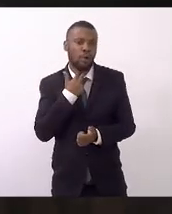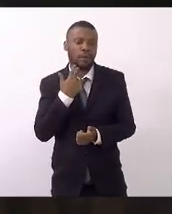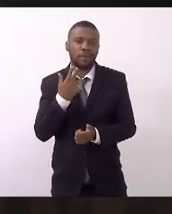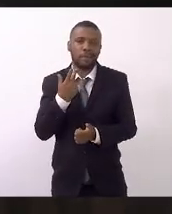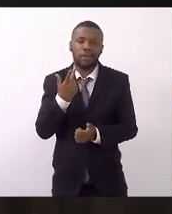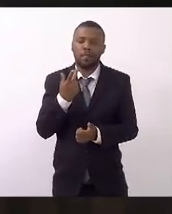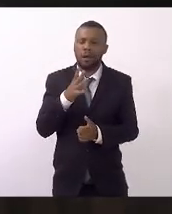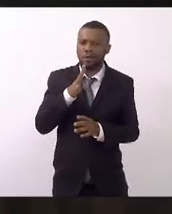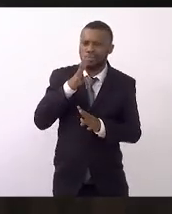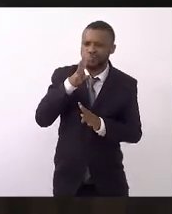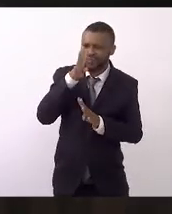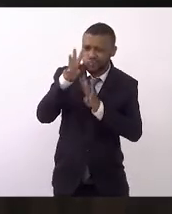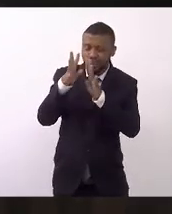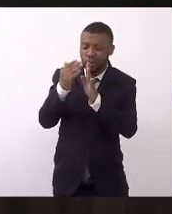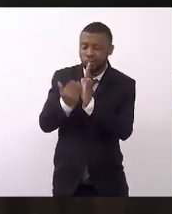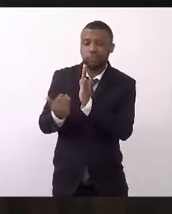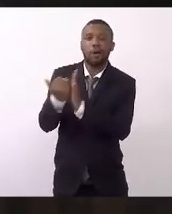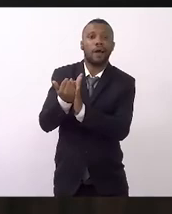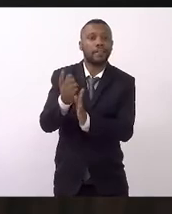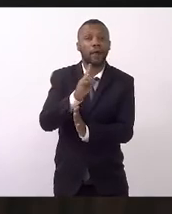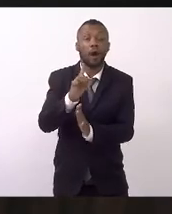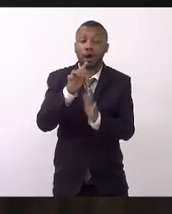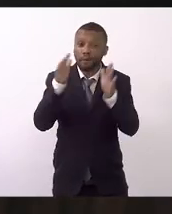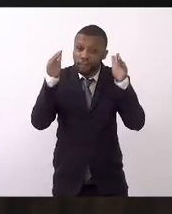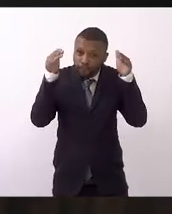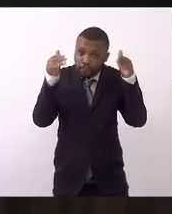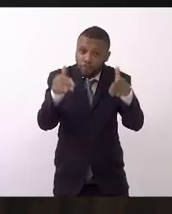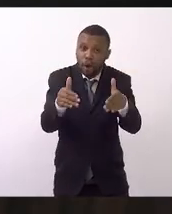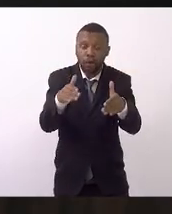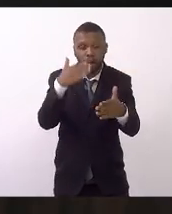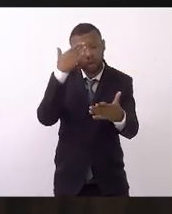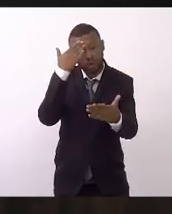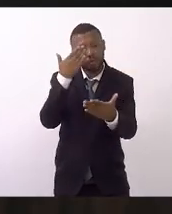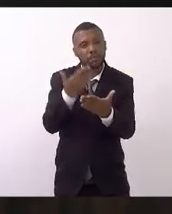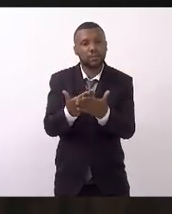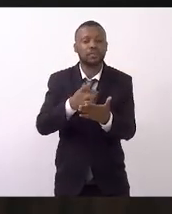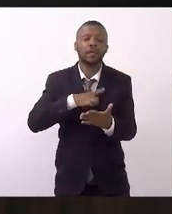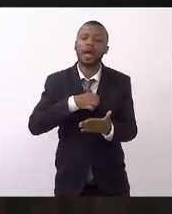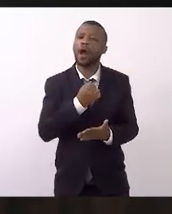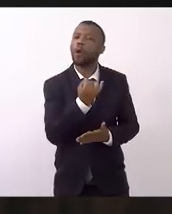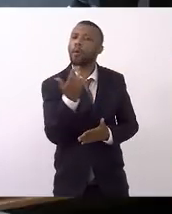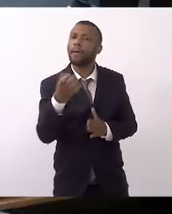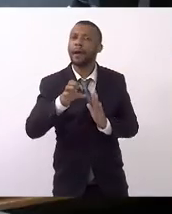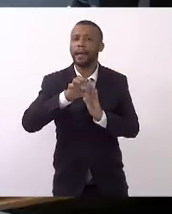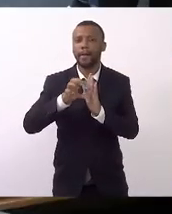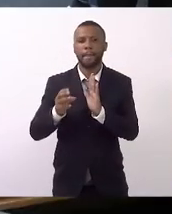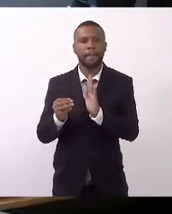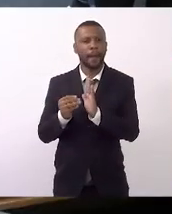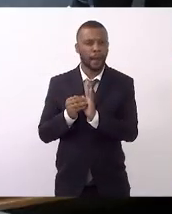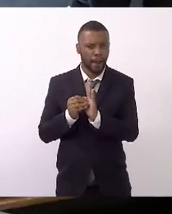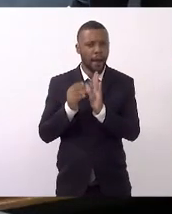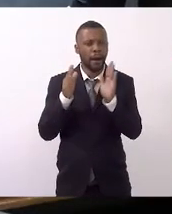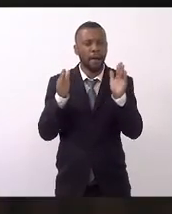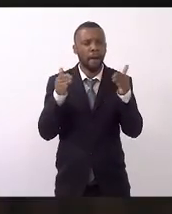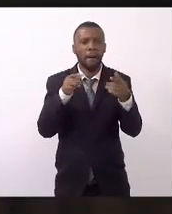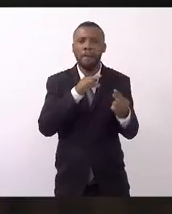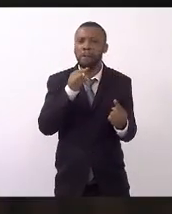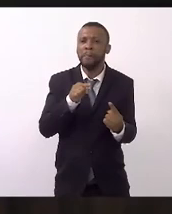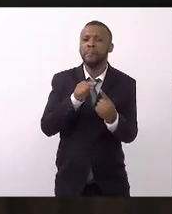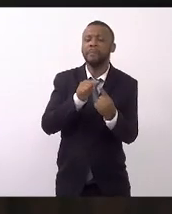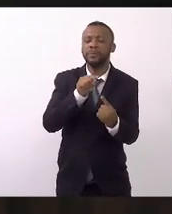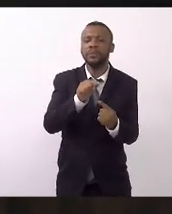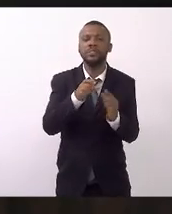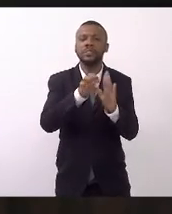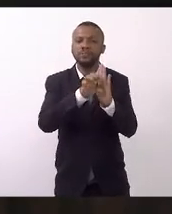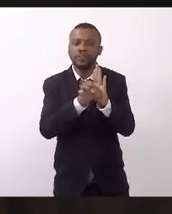passando a régua. É específico, acredito que tenha tido alguma emenda, né, Marquinho, nesse sentido. Emendas que venham